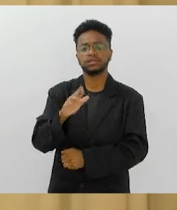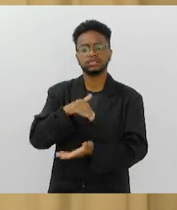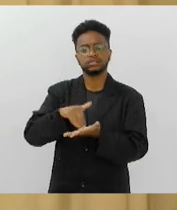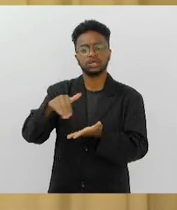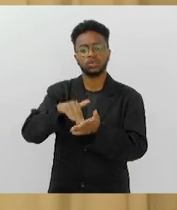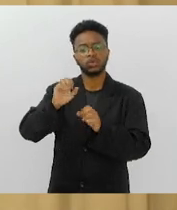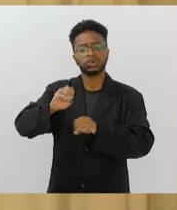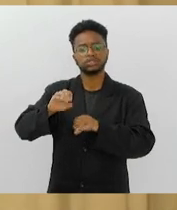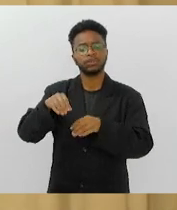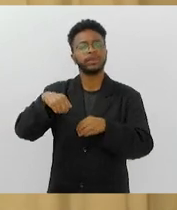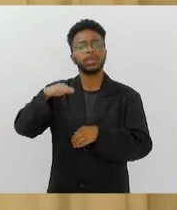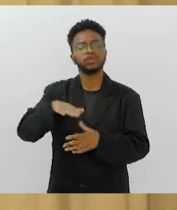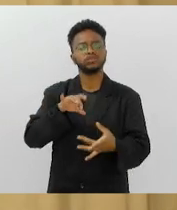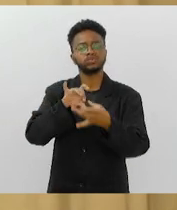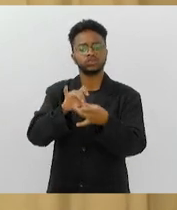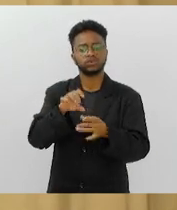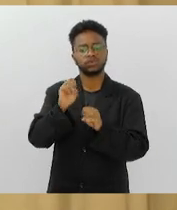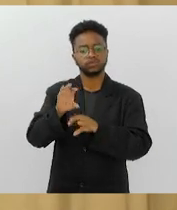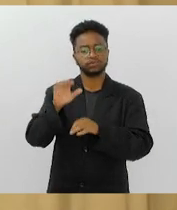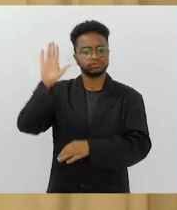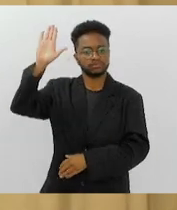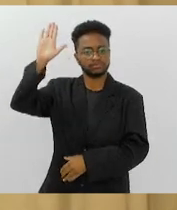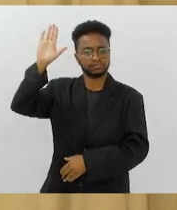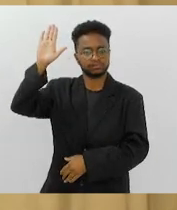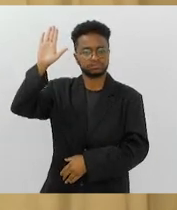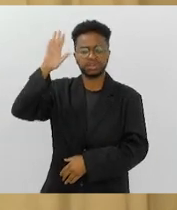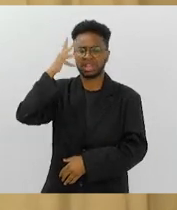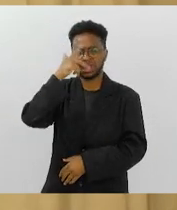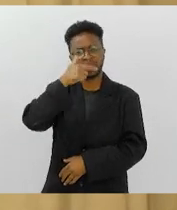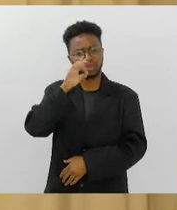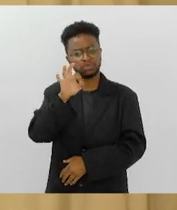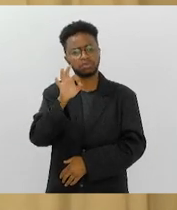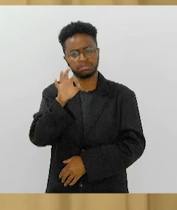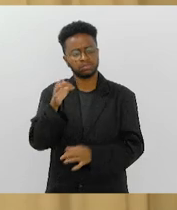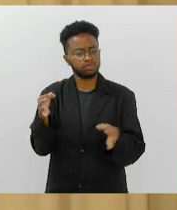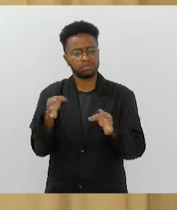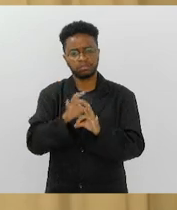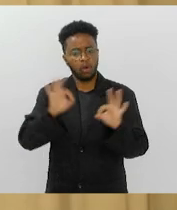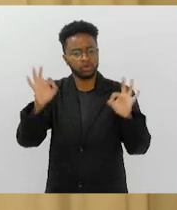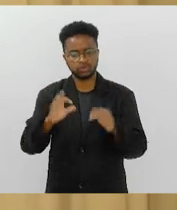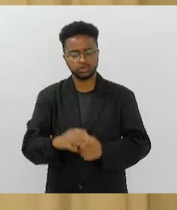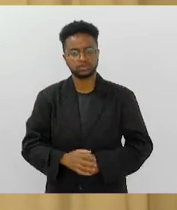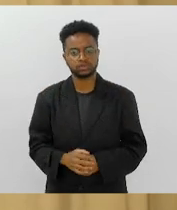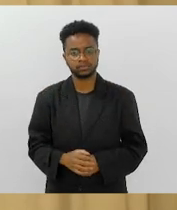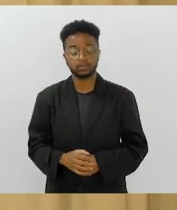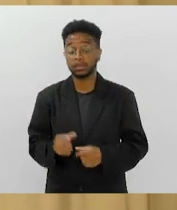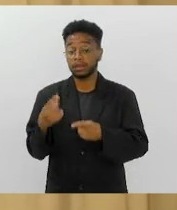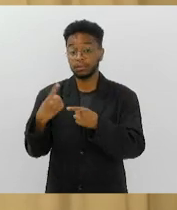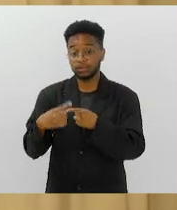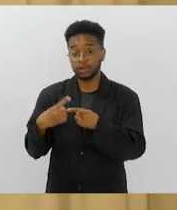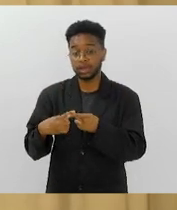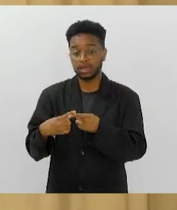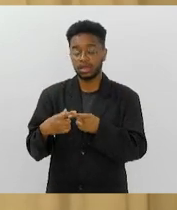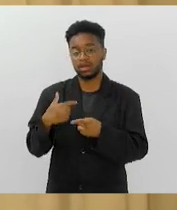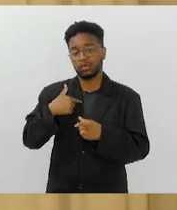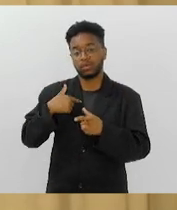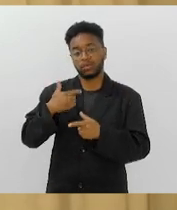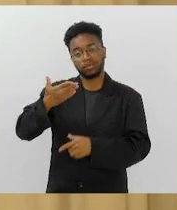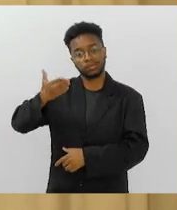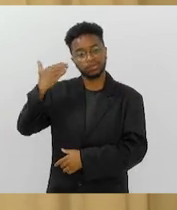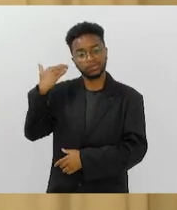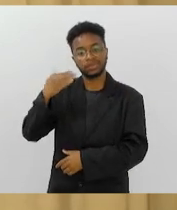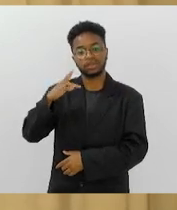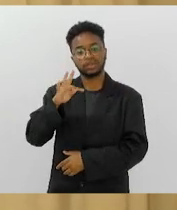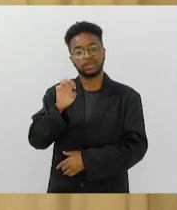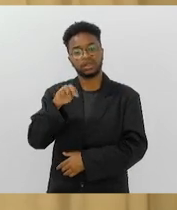educação? Caraca, que lindo. Muito massa. Por quê? porque eu sou de um tempo, quando eu era tenente, quando eu era